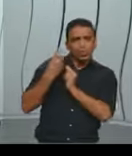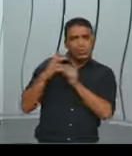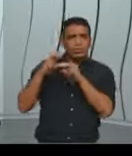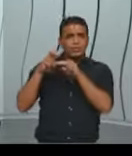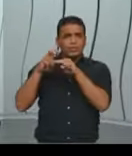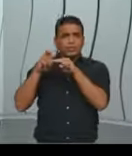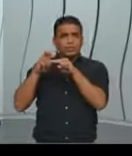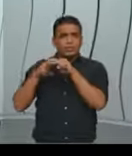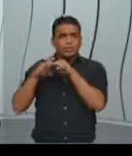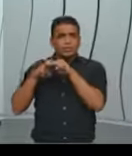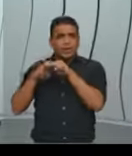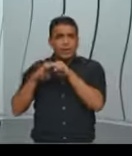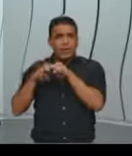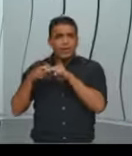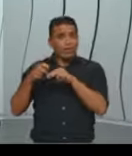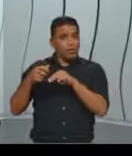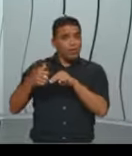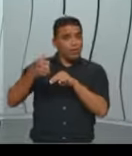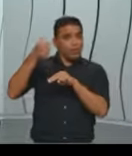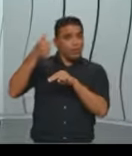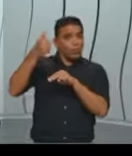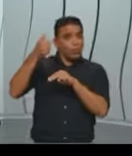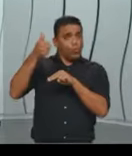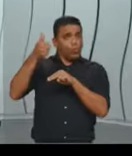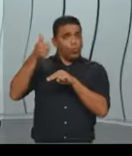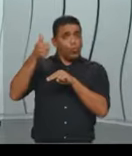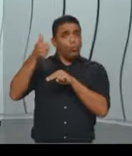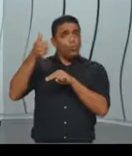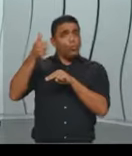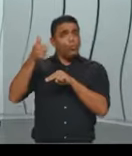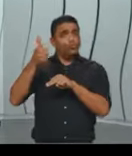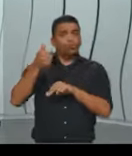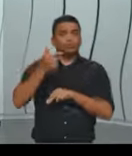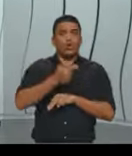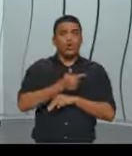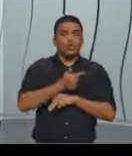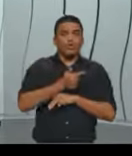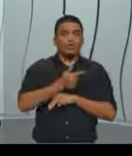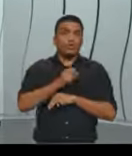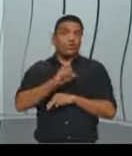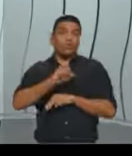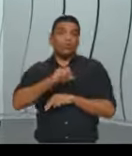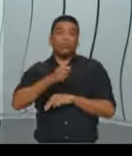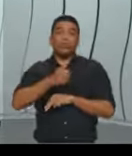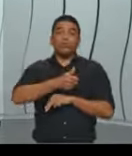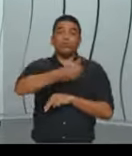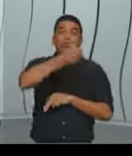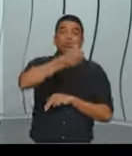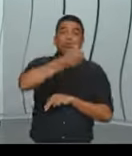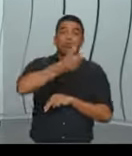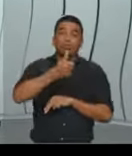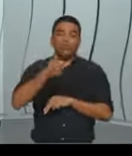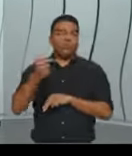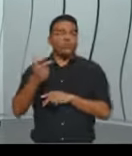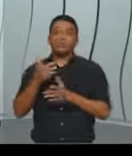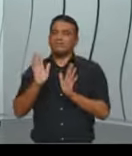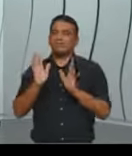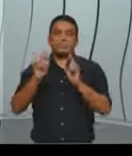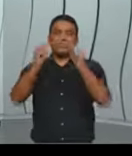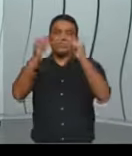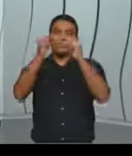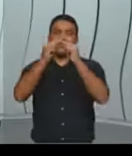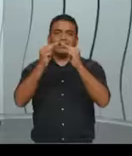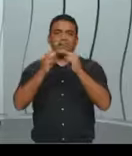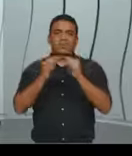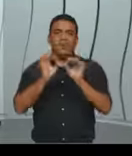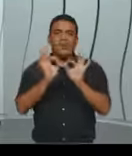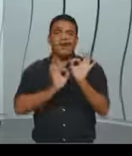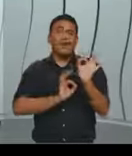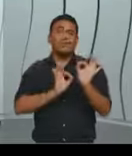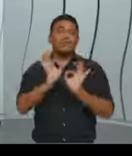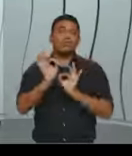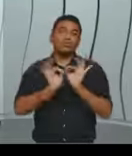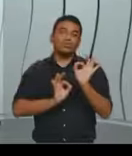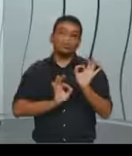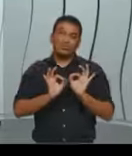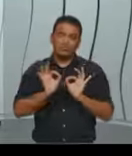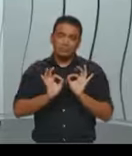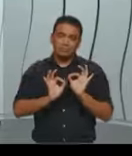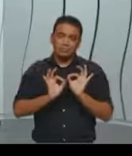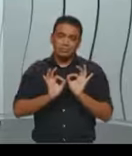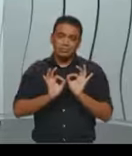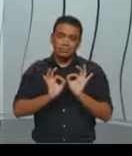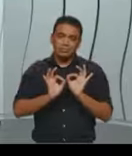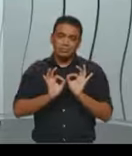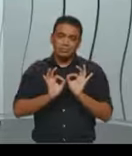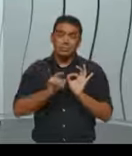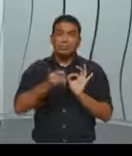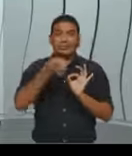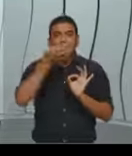na cadeira 1 e eu vou sentar na cadeira 2. Ou eu na cadeira 1 ou ele na cadeira 2. Isso já é arranjo. Você tem